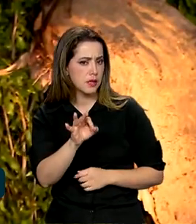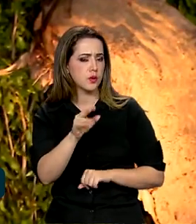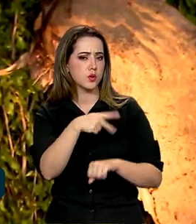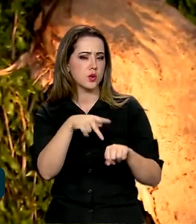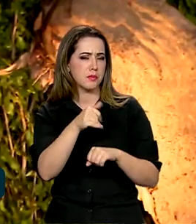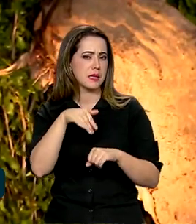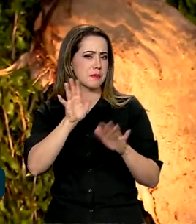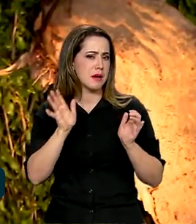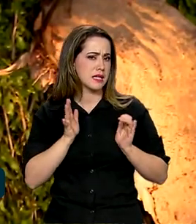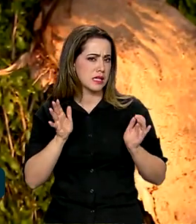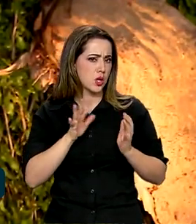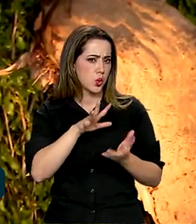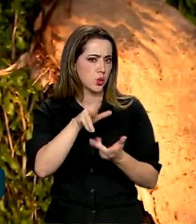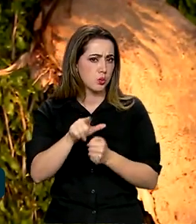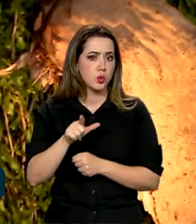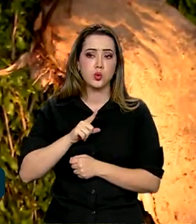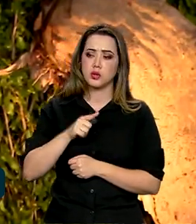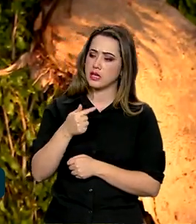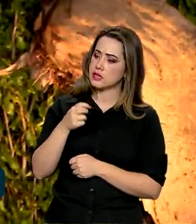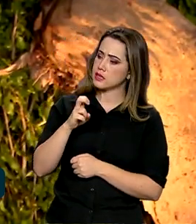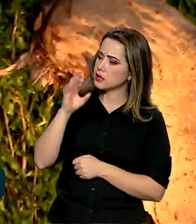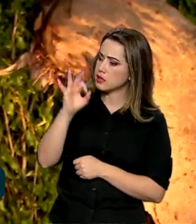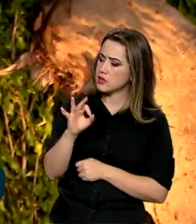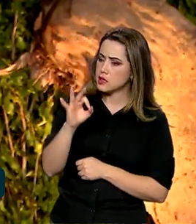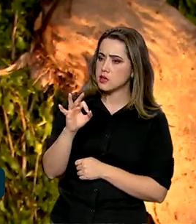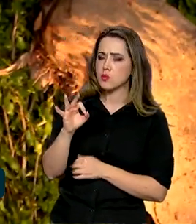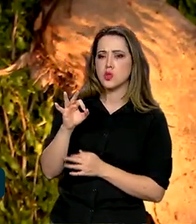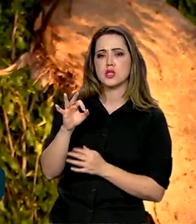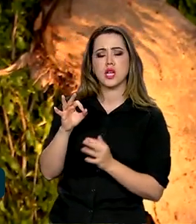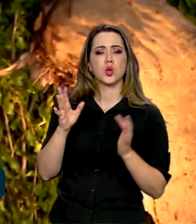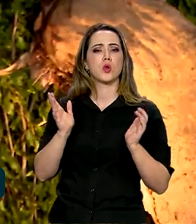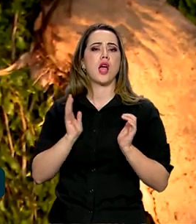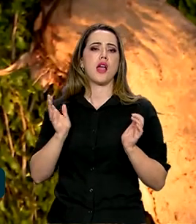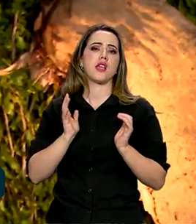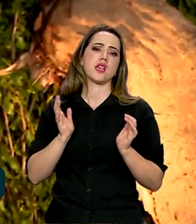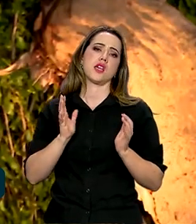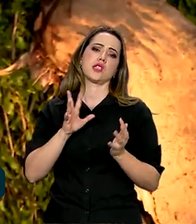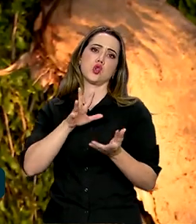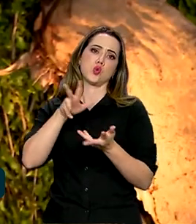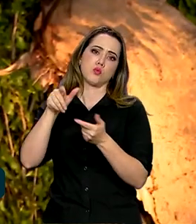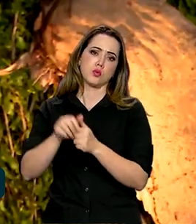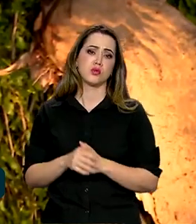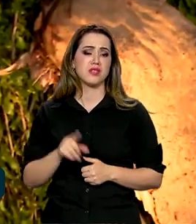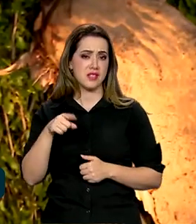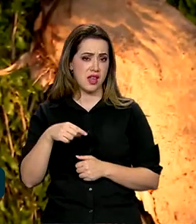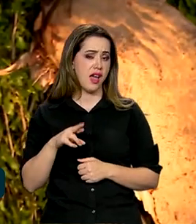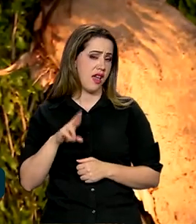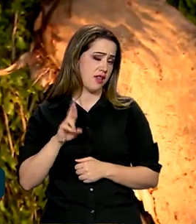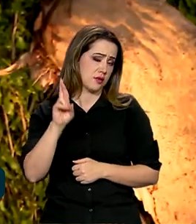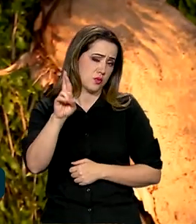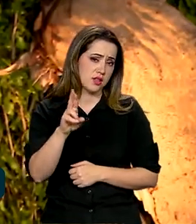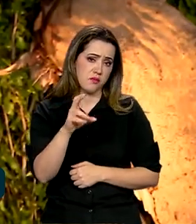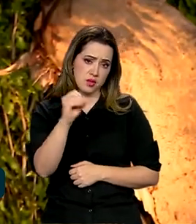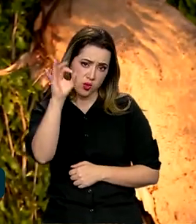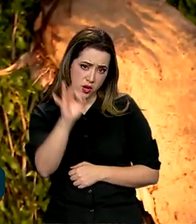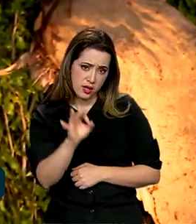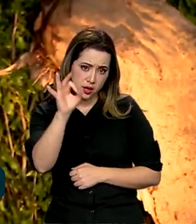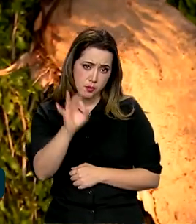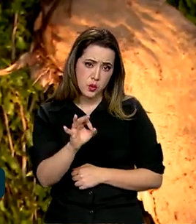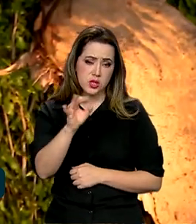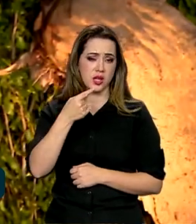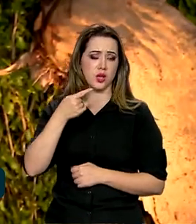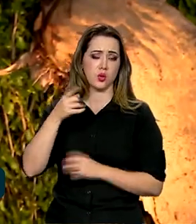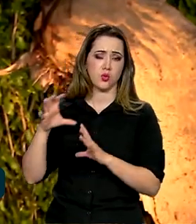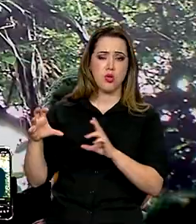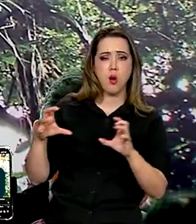75% da riqueza do planeta e são responsáveis por quase metade das emissões. Quer dizer, claramente, eles